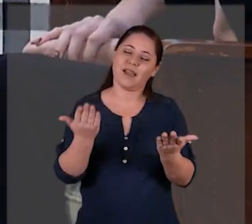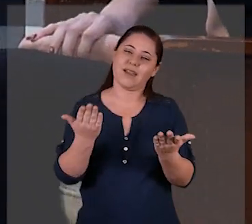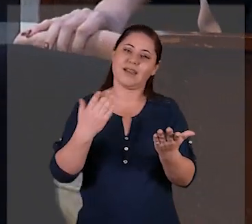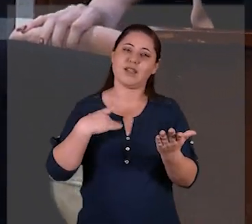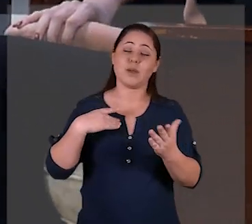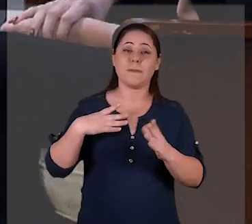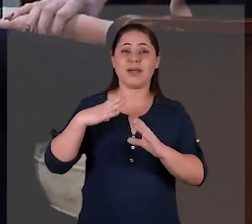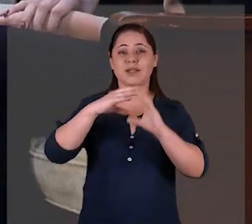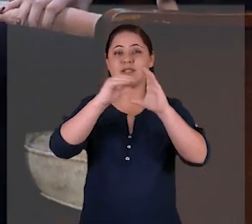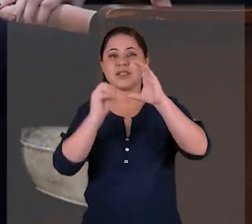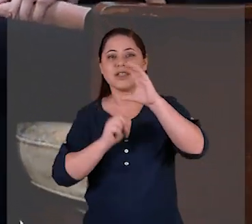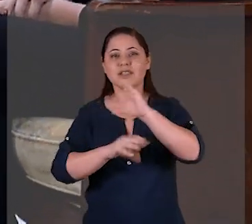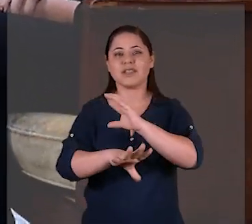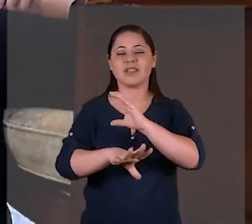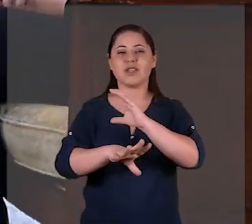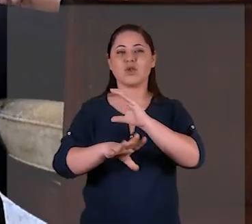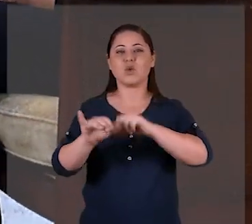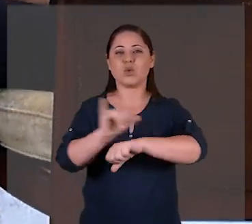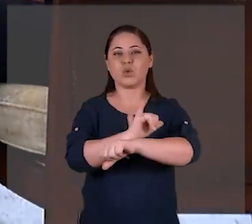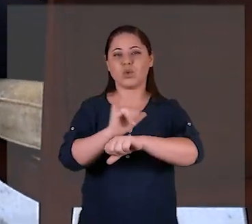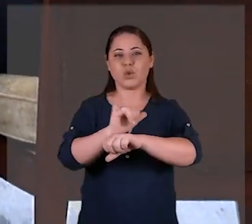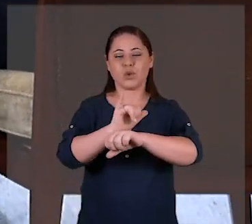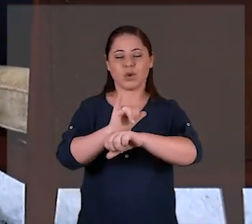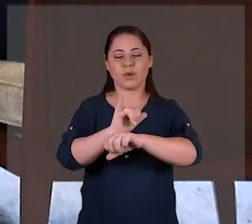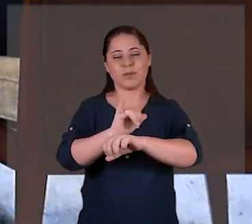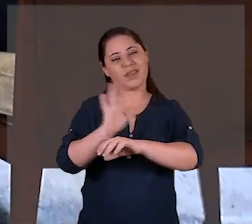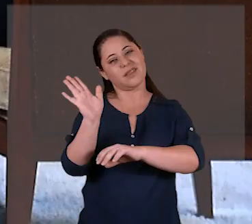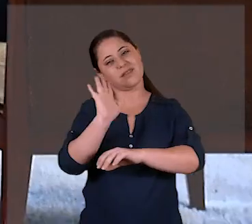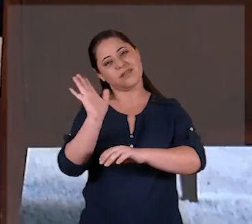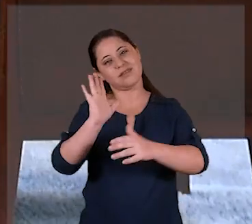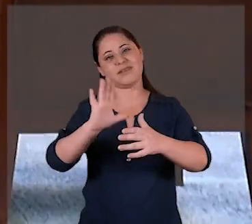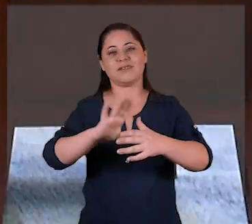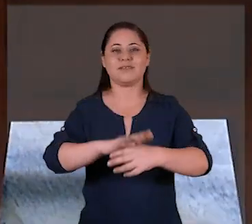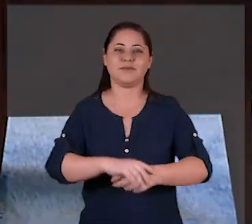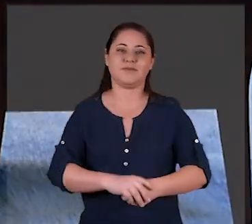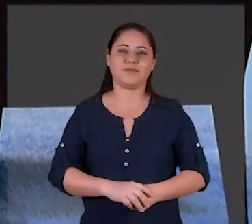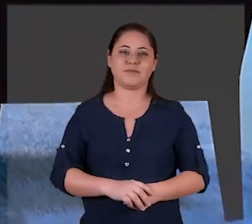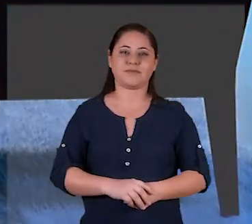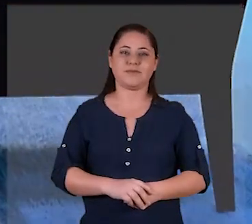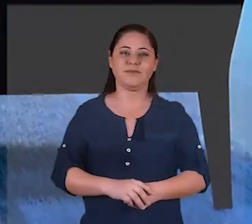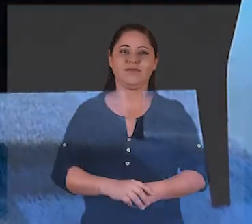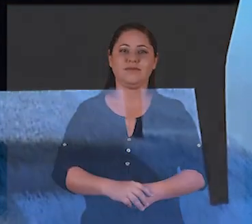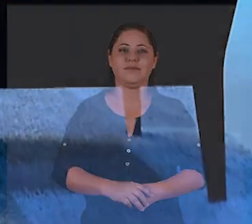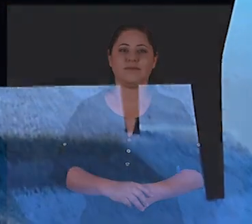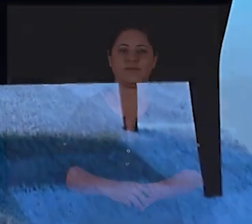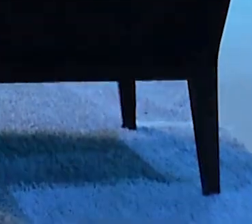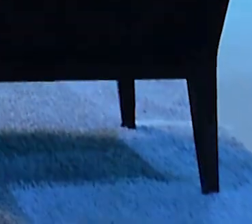claro, compartilhar o nosso link do YouTube. Até a próxima!